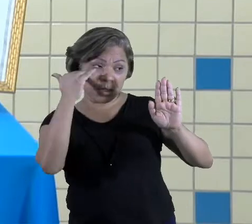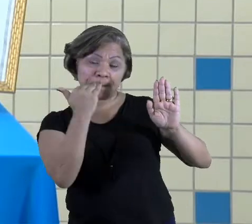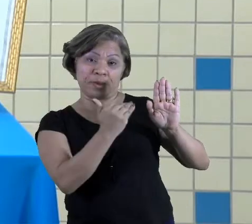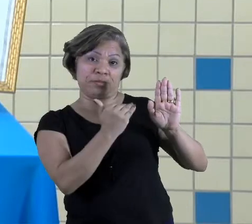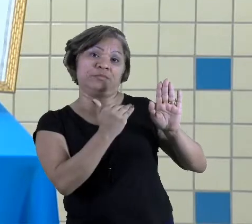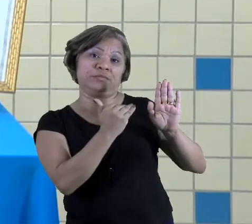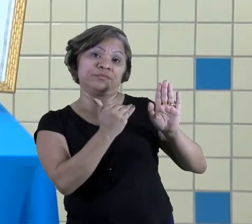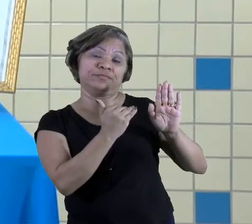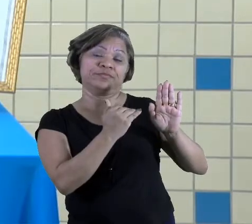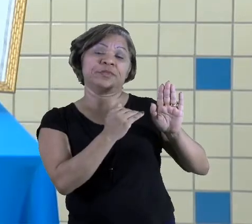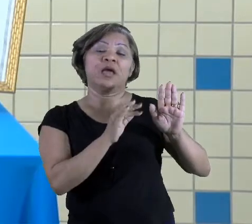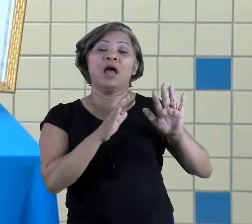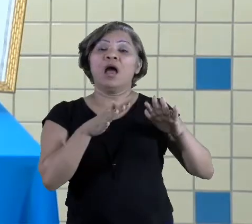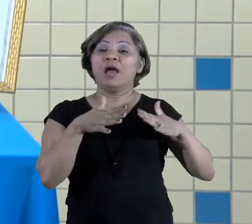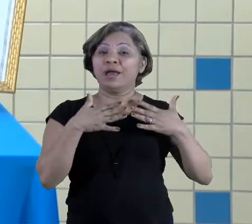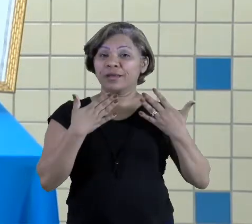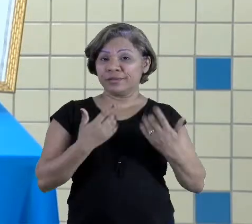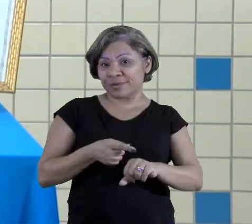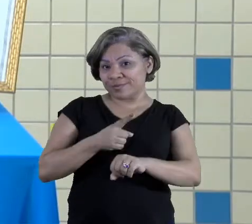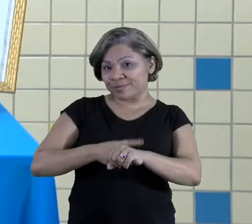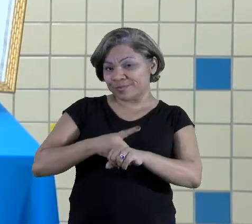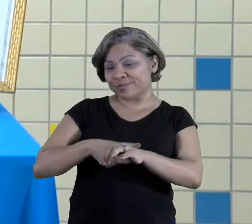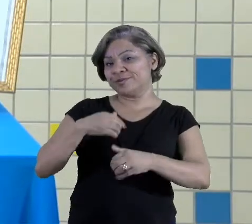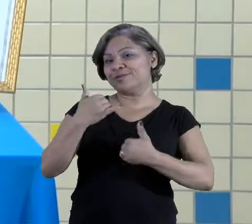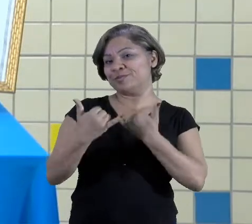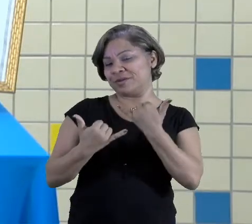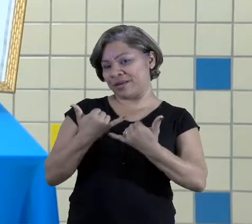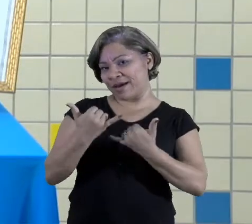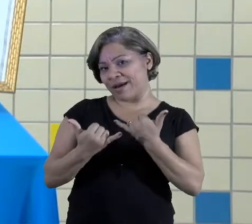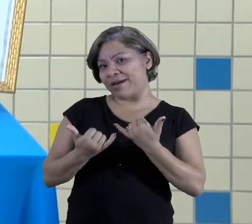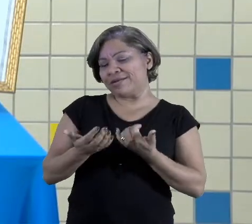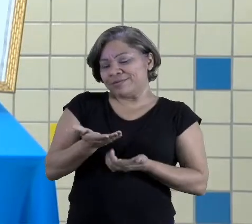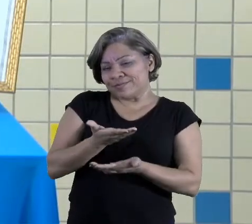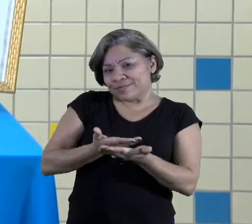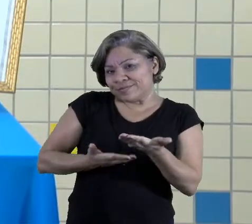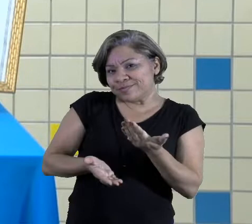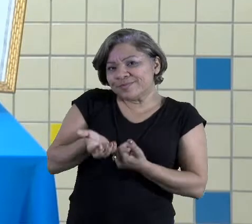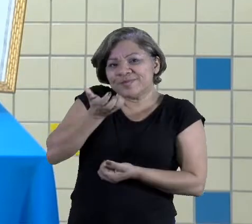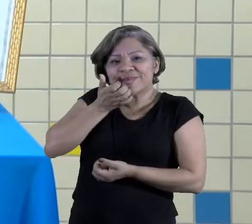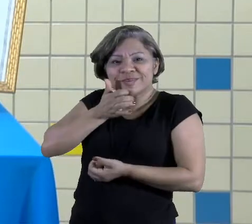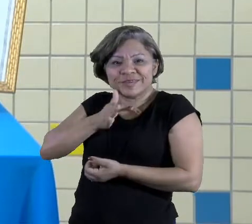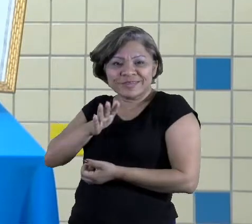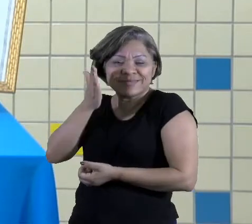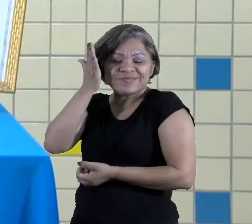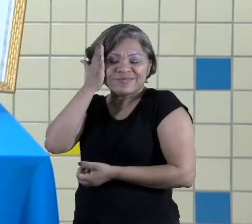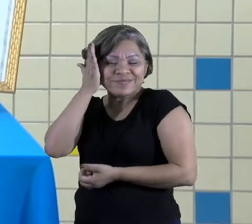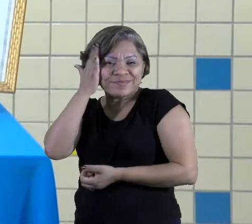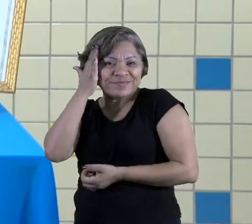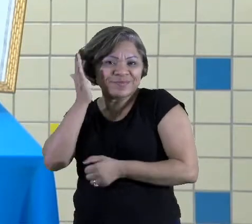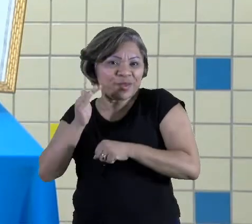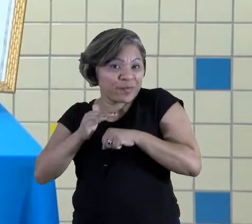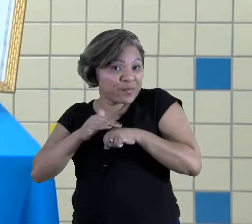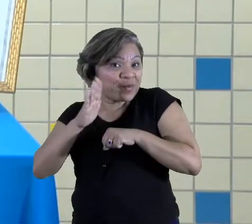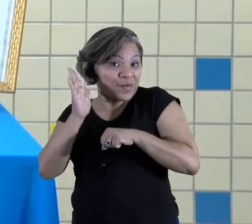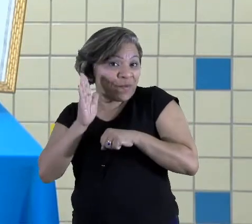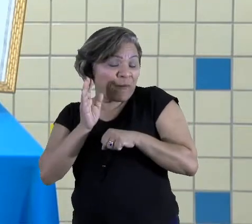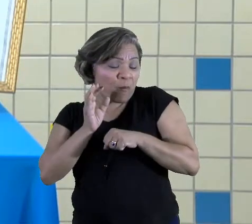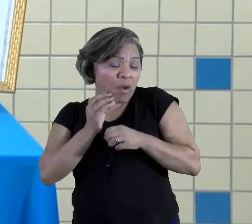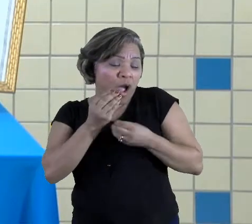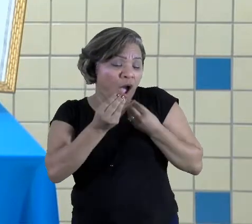nesses momentos de brincadeira, de interações, que as crianças entendem um pouco mais sobre o cumprimento das